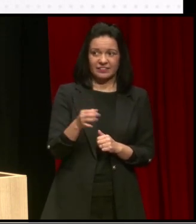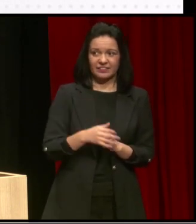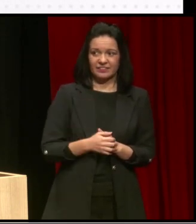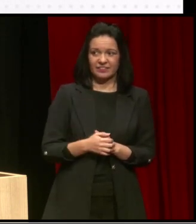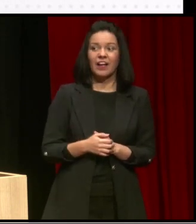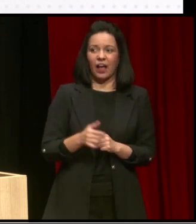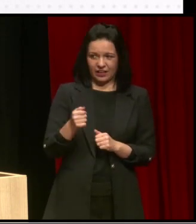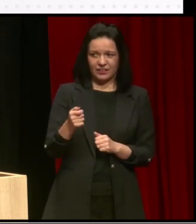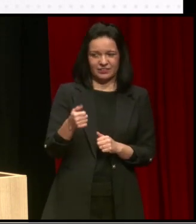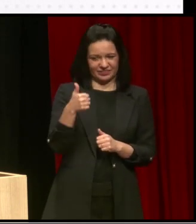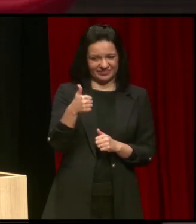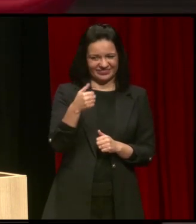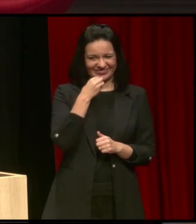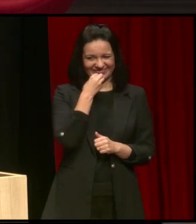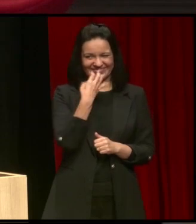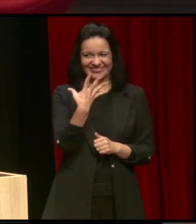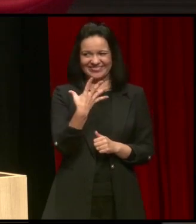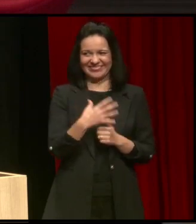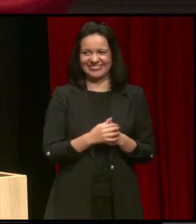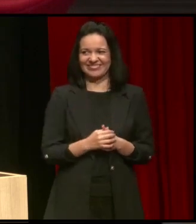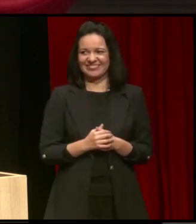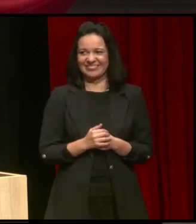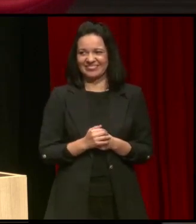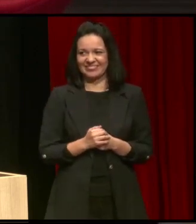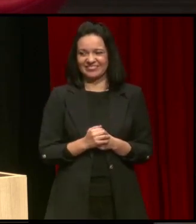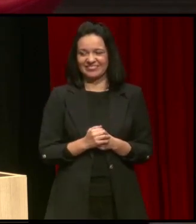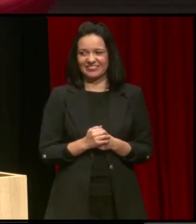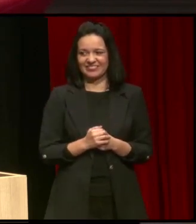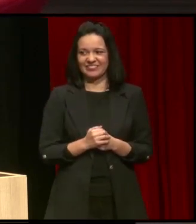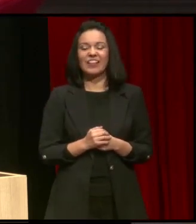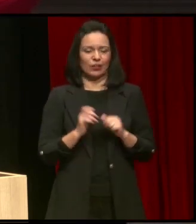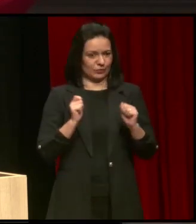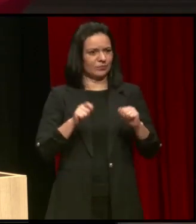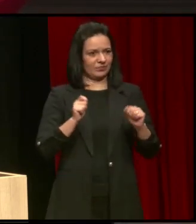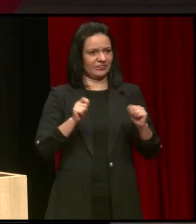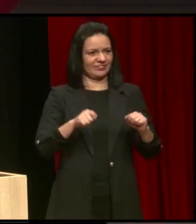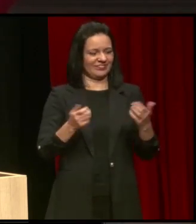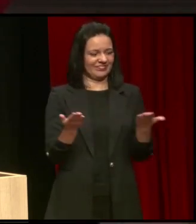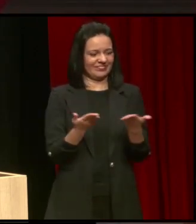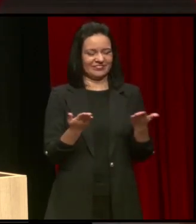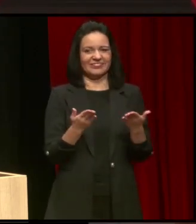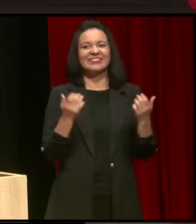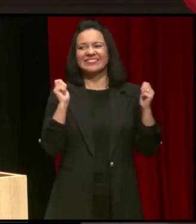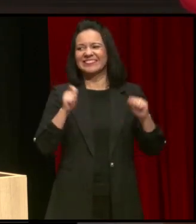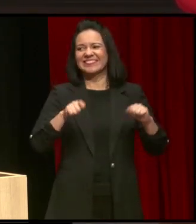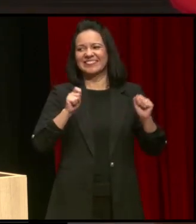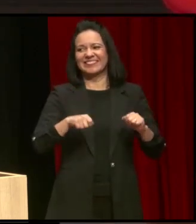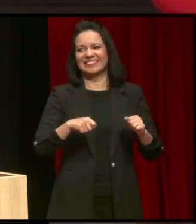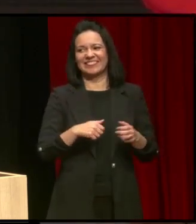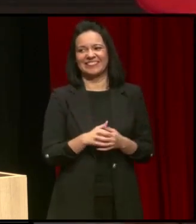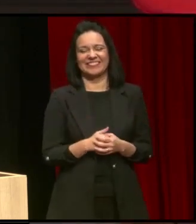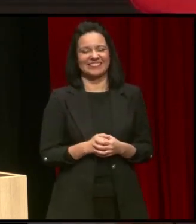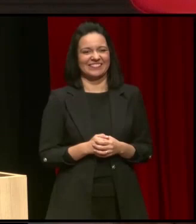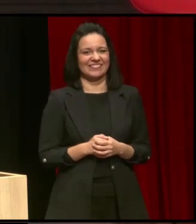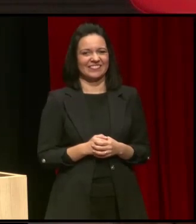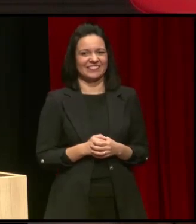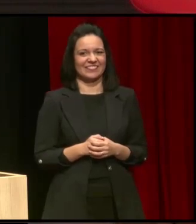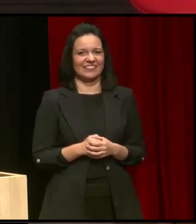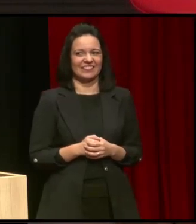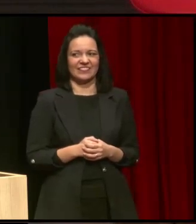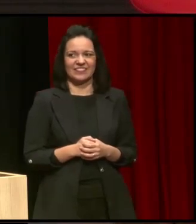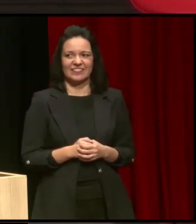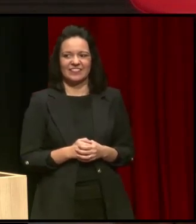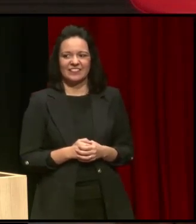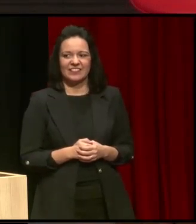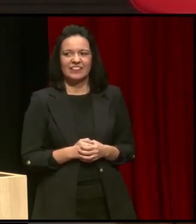Esse aqui eu vou apertar. Então tá. Não, agora vai funcionar. Ah, rapaz, olha aqui. O cara